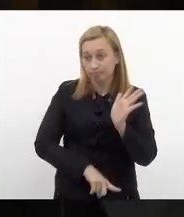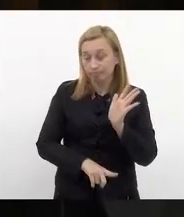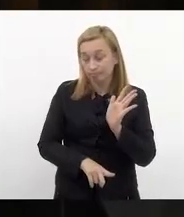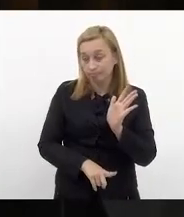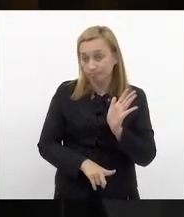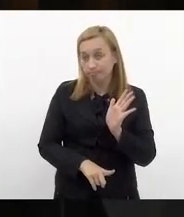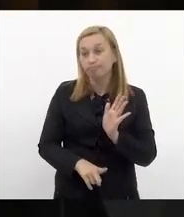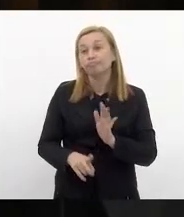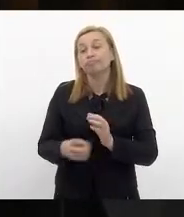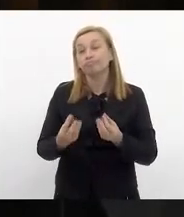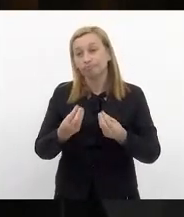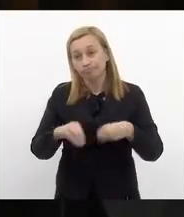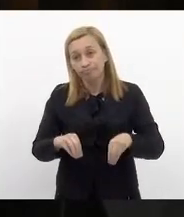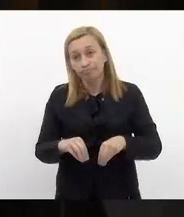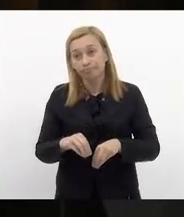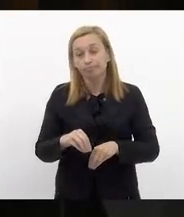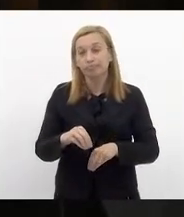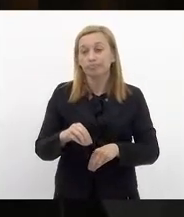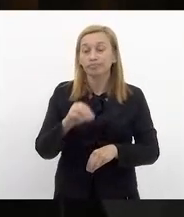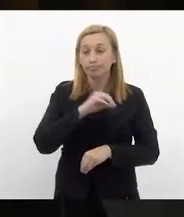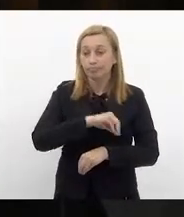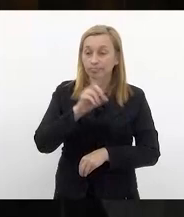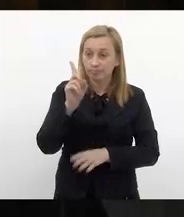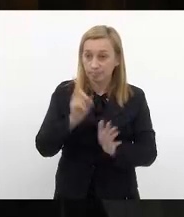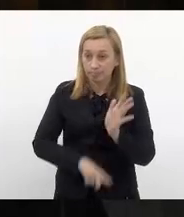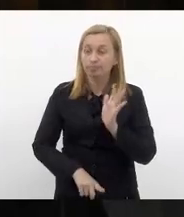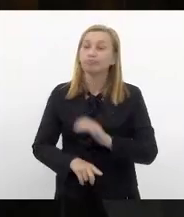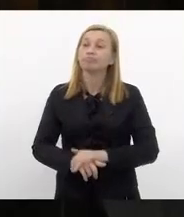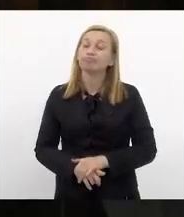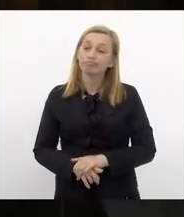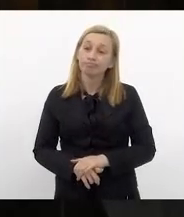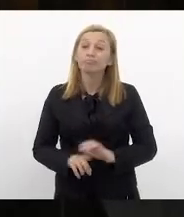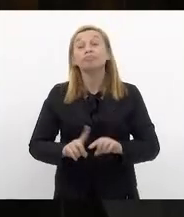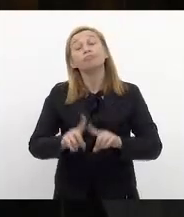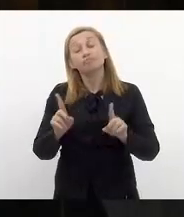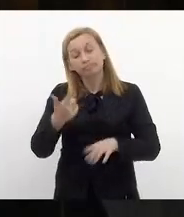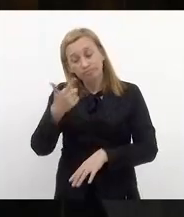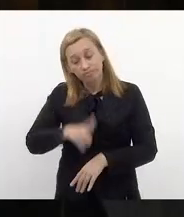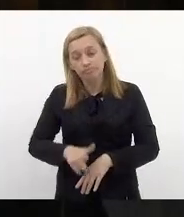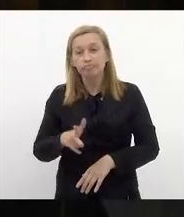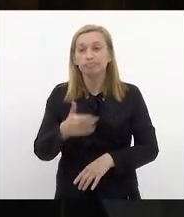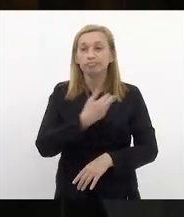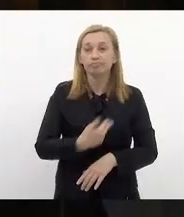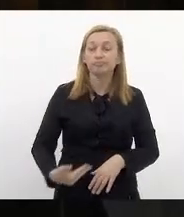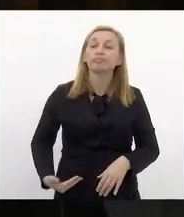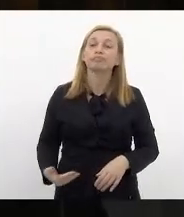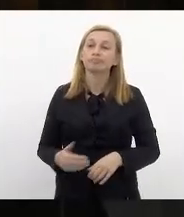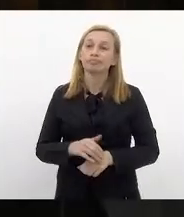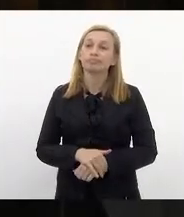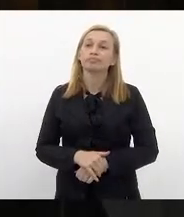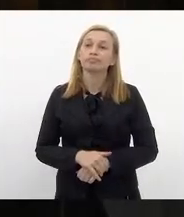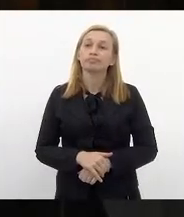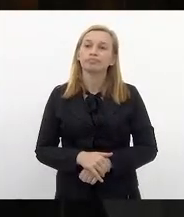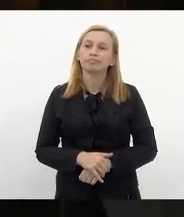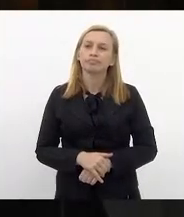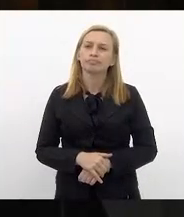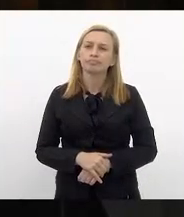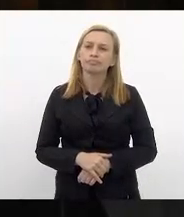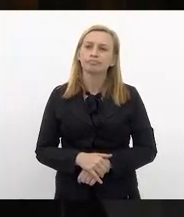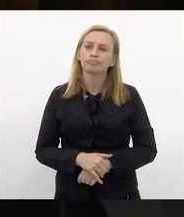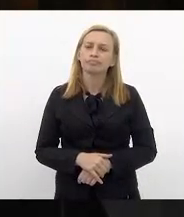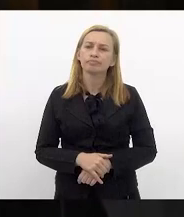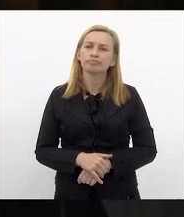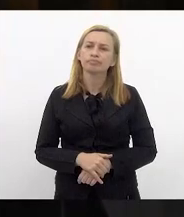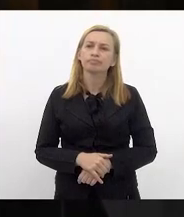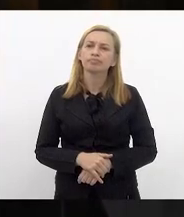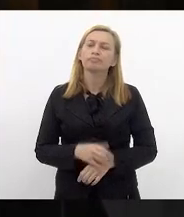Ele atinge, principalmente, os salários mais baixos. Mais uma vez, o governo faz isso quando coloca